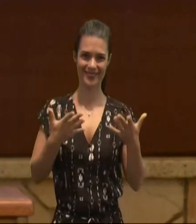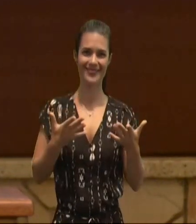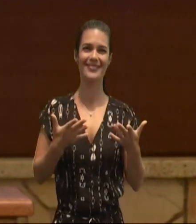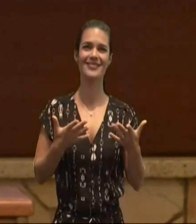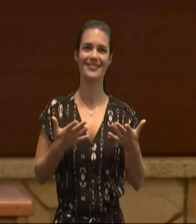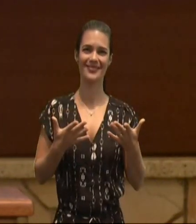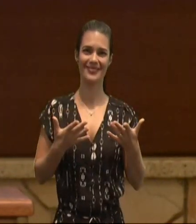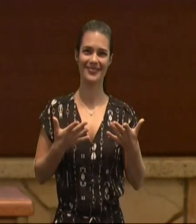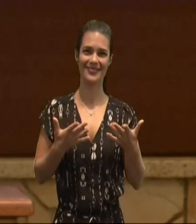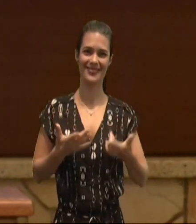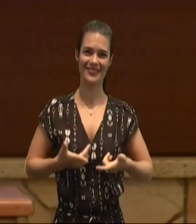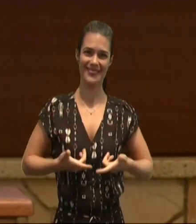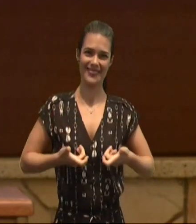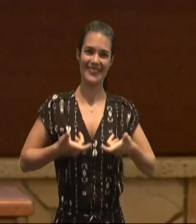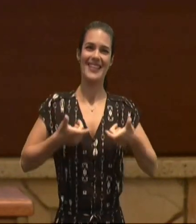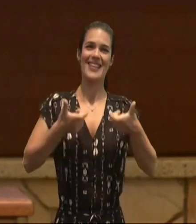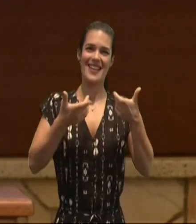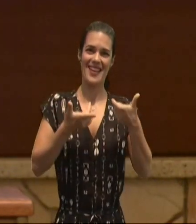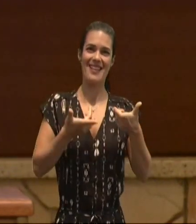em especial.